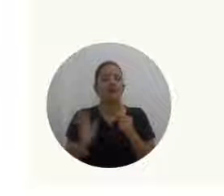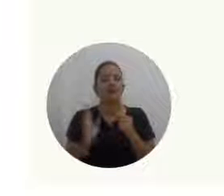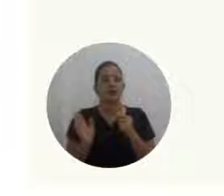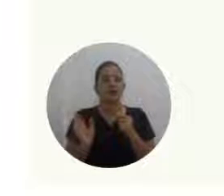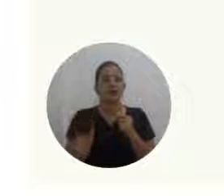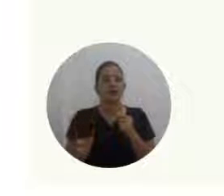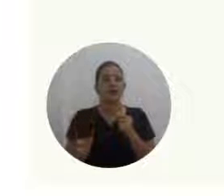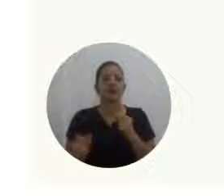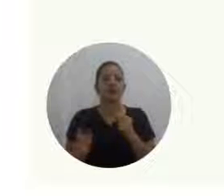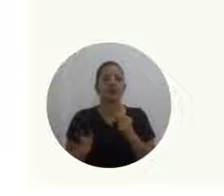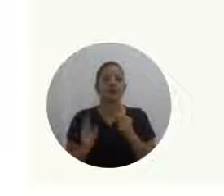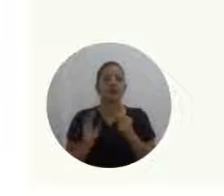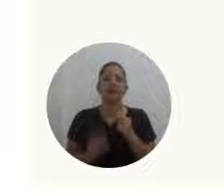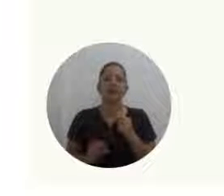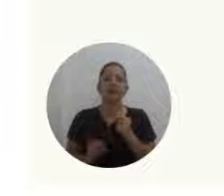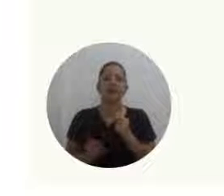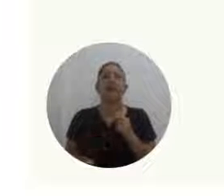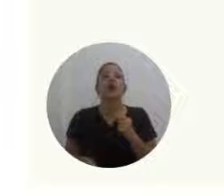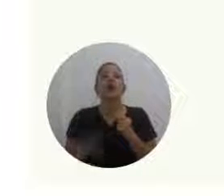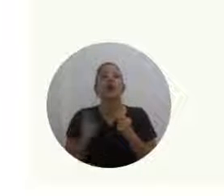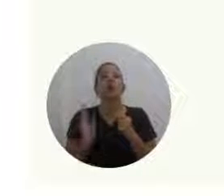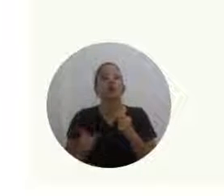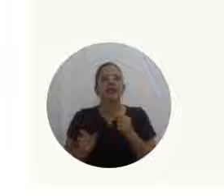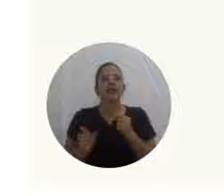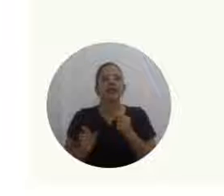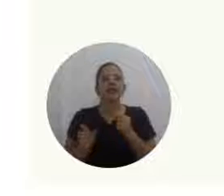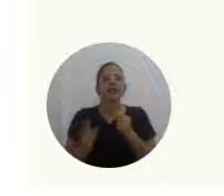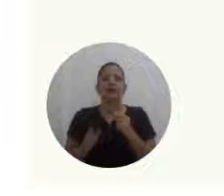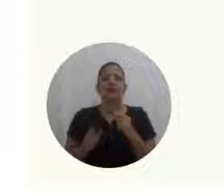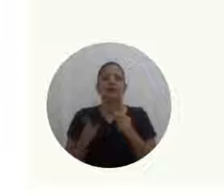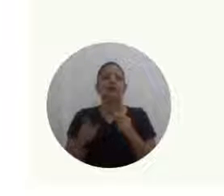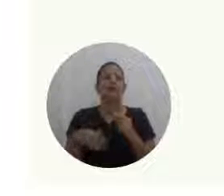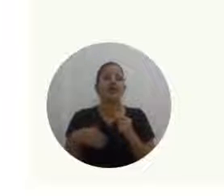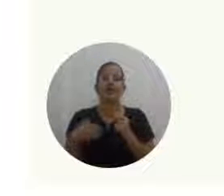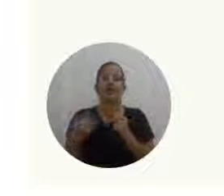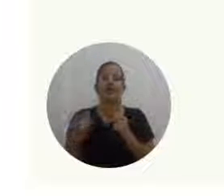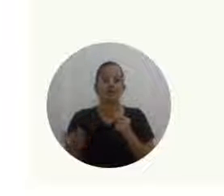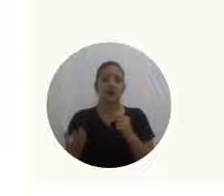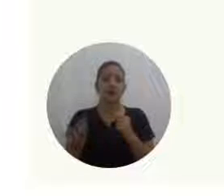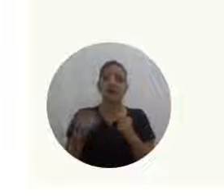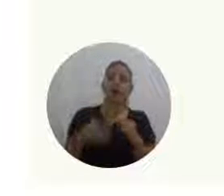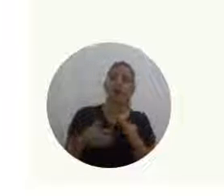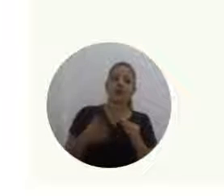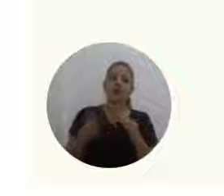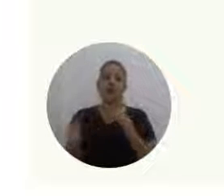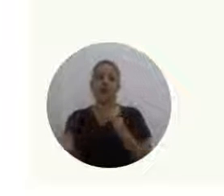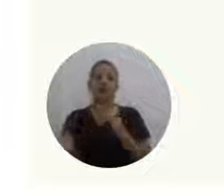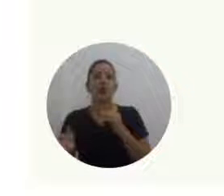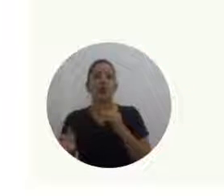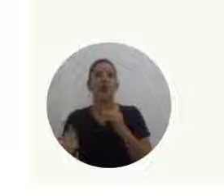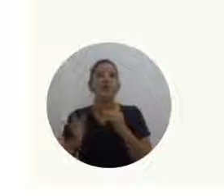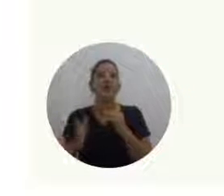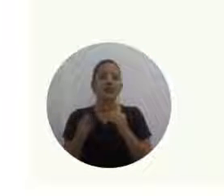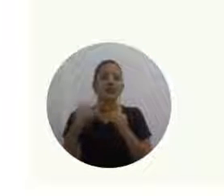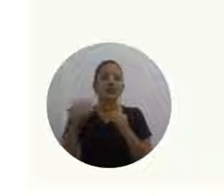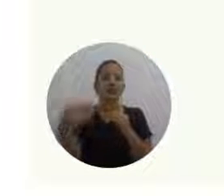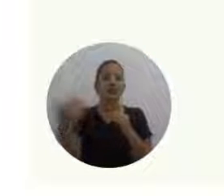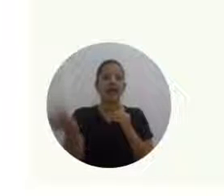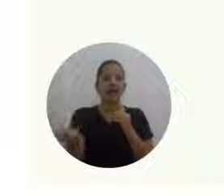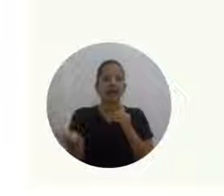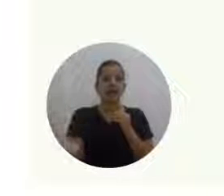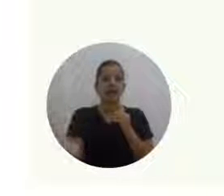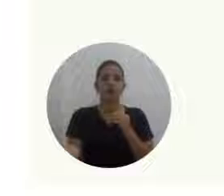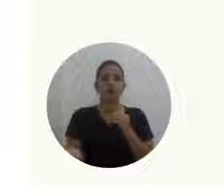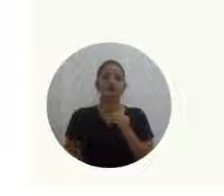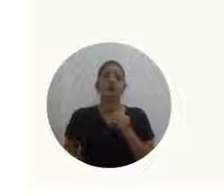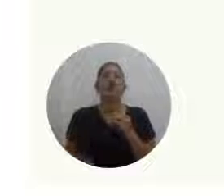são dos sistemas de abastecimento. Como maneira complementar, são usadas outras fontes, como os poços, cisternas ou mesmo captação